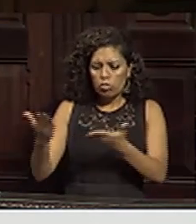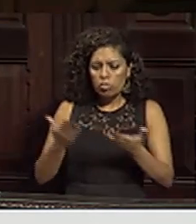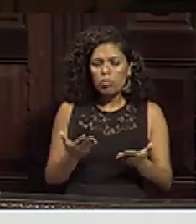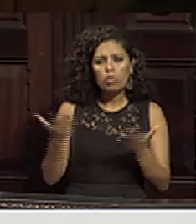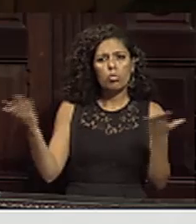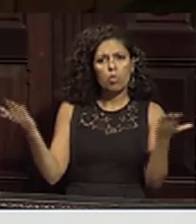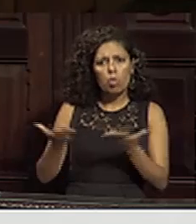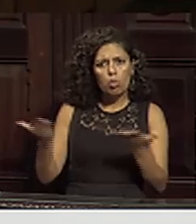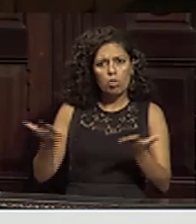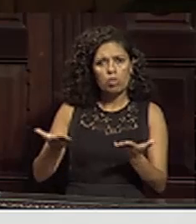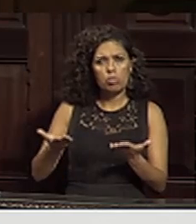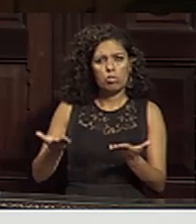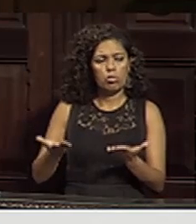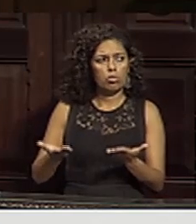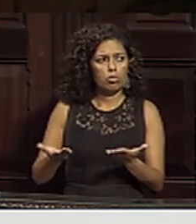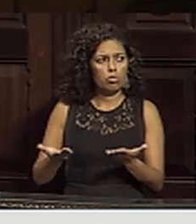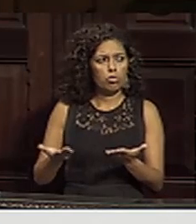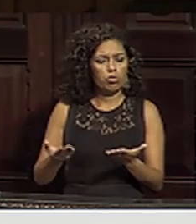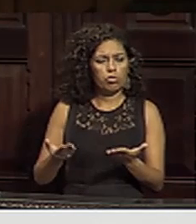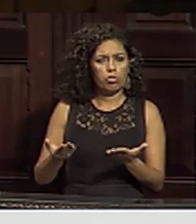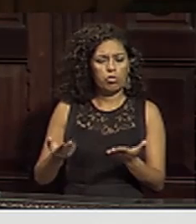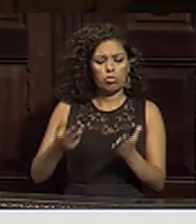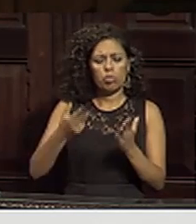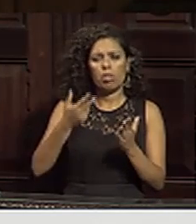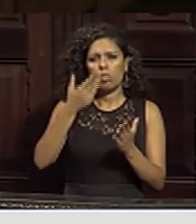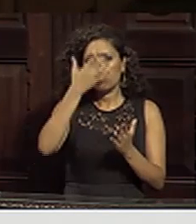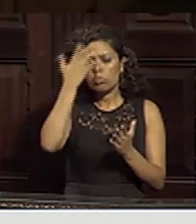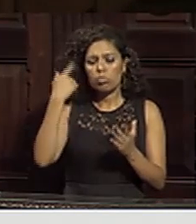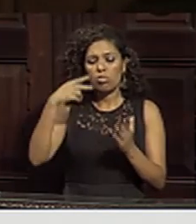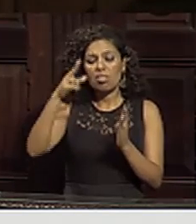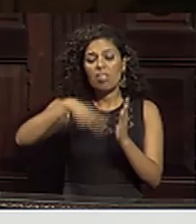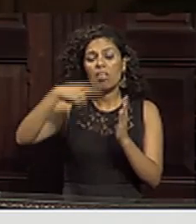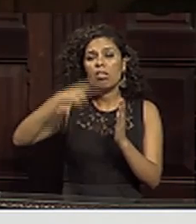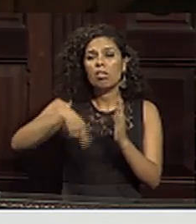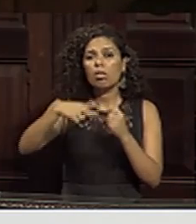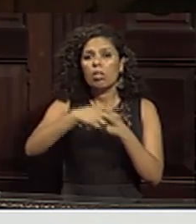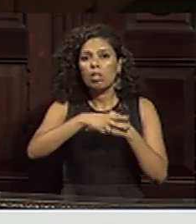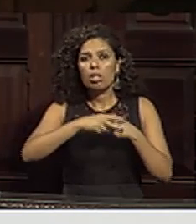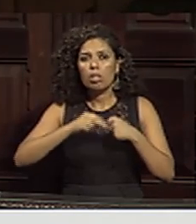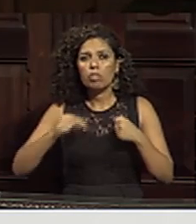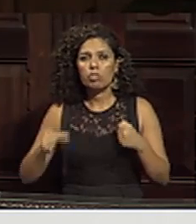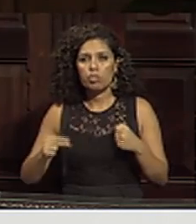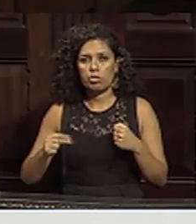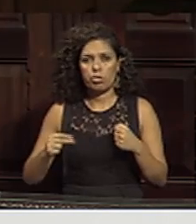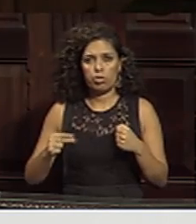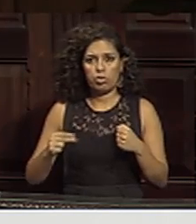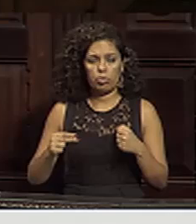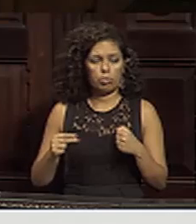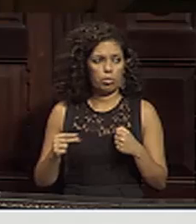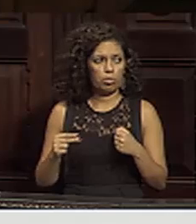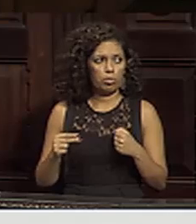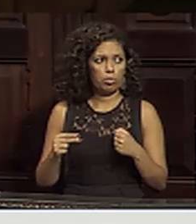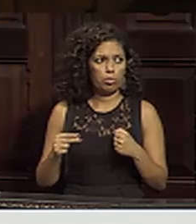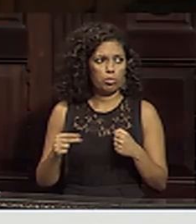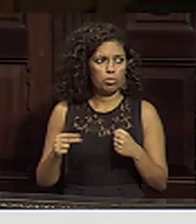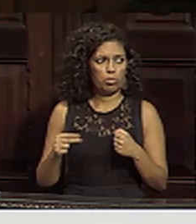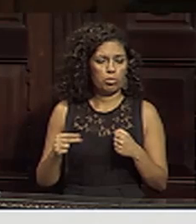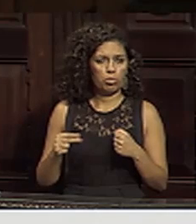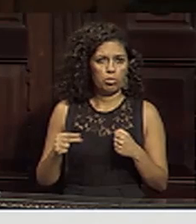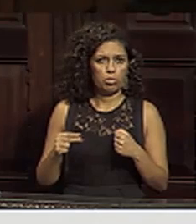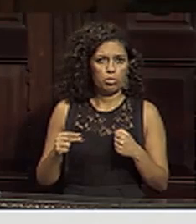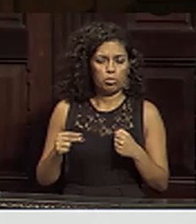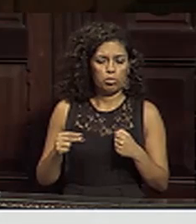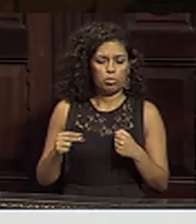hoje do artigo do ex-ministro do